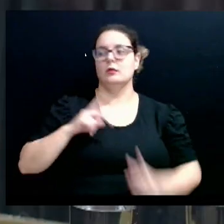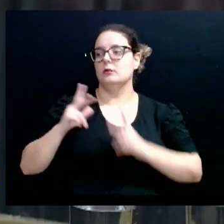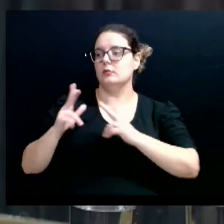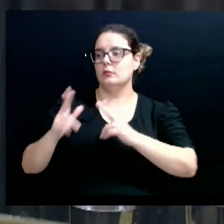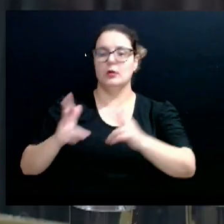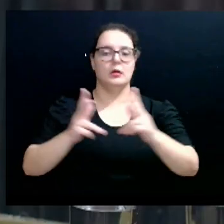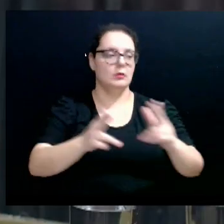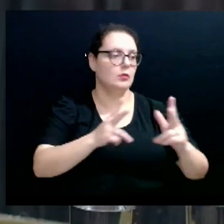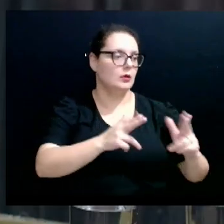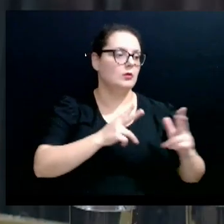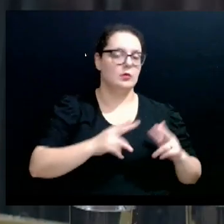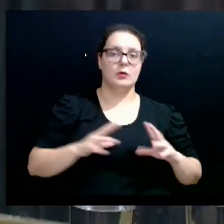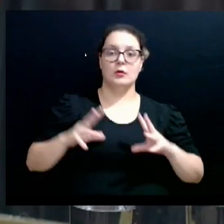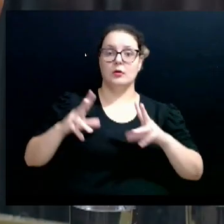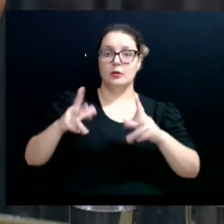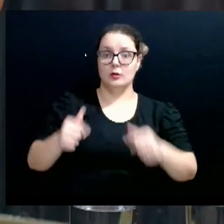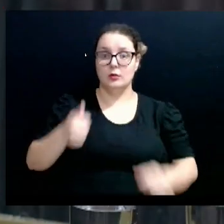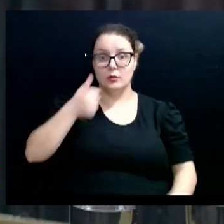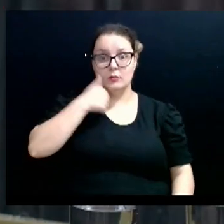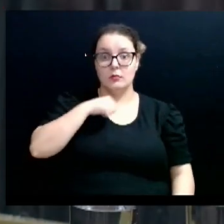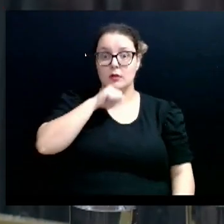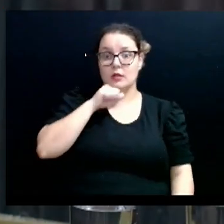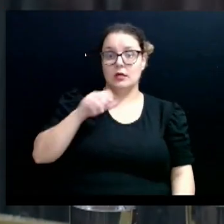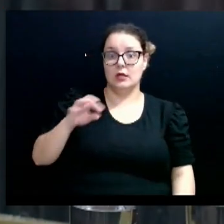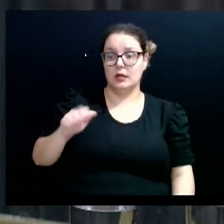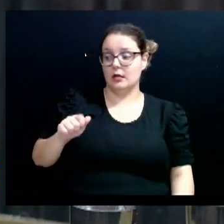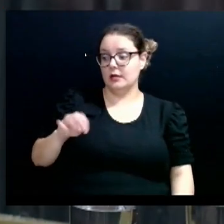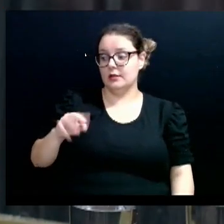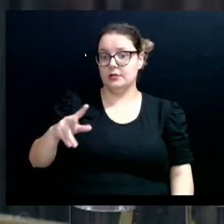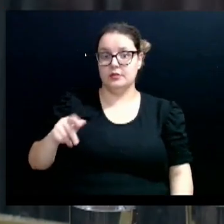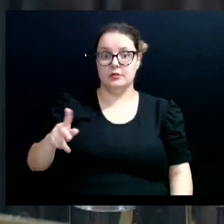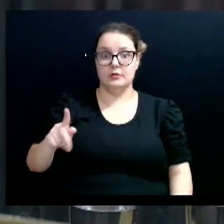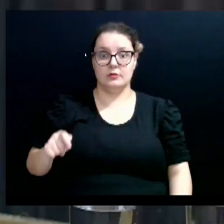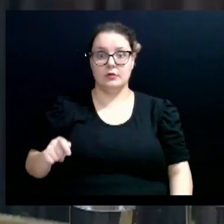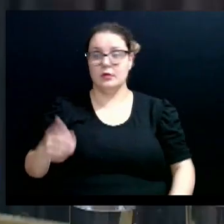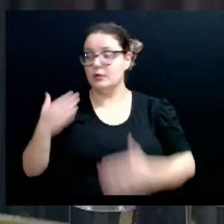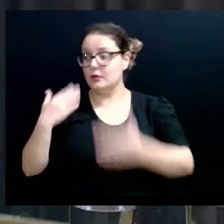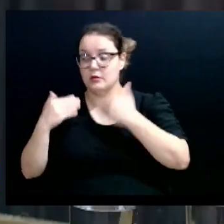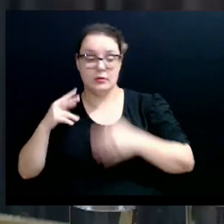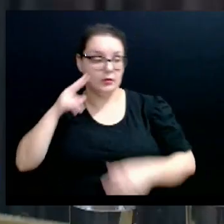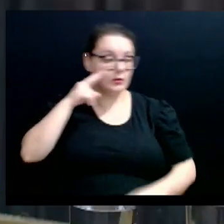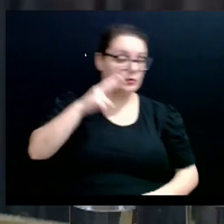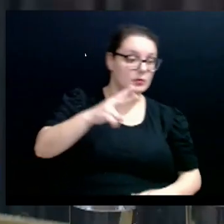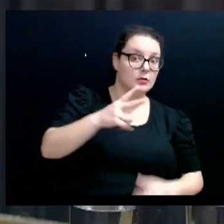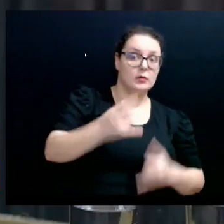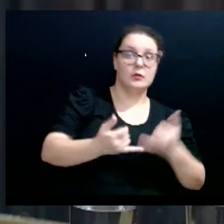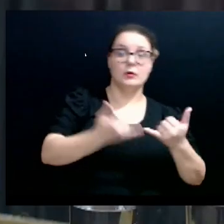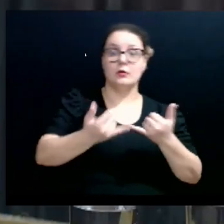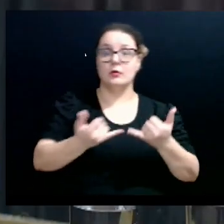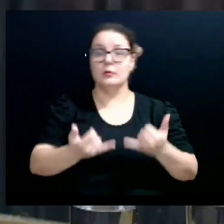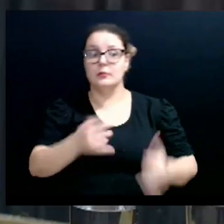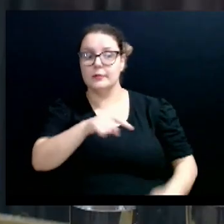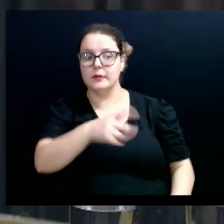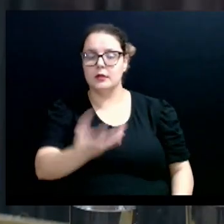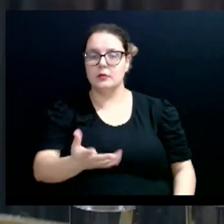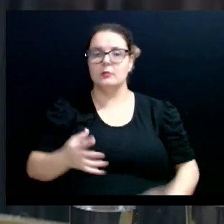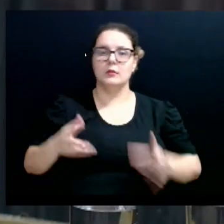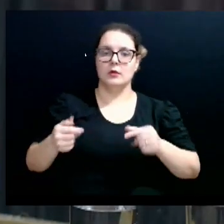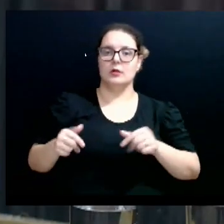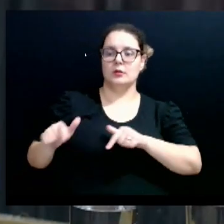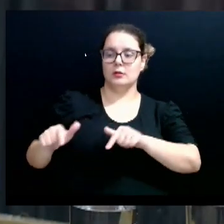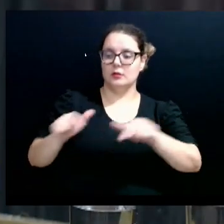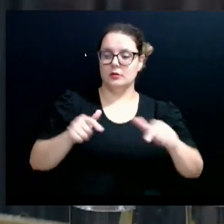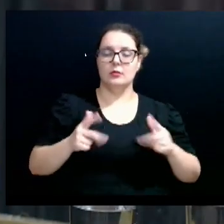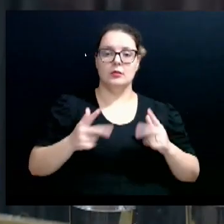Uhum. falavam, a gente conversava uma com a outra, mas de olho na criança que estava no brinquedão. Mas todas Uhum. estávamos no mesmo ambiente, podíamos